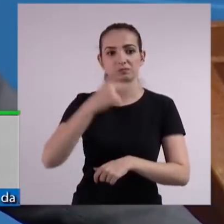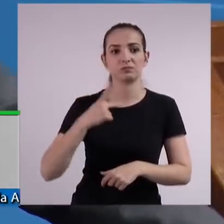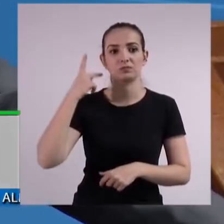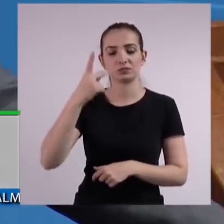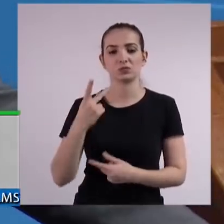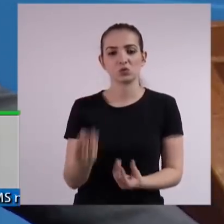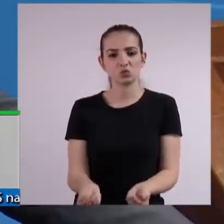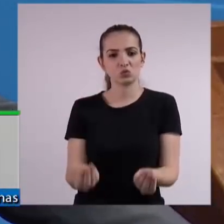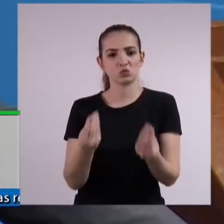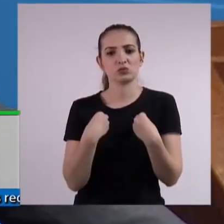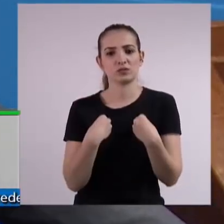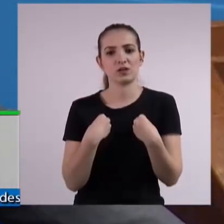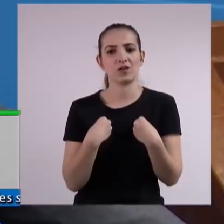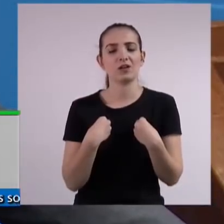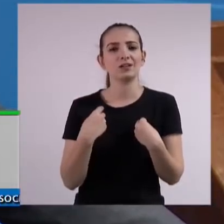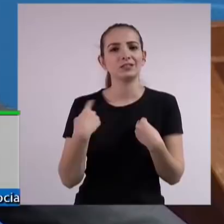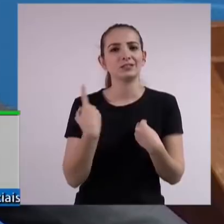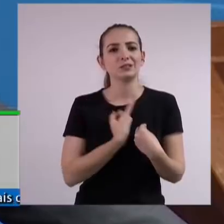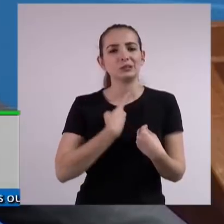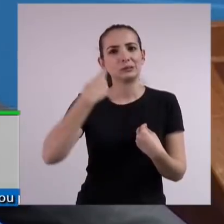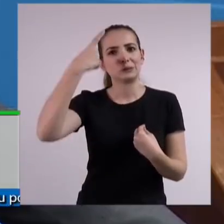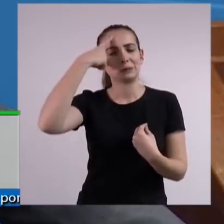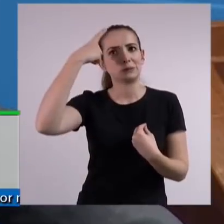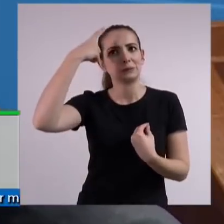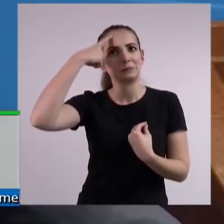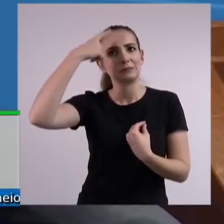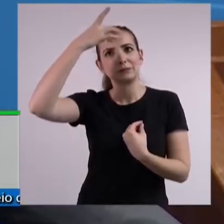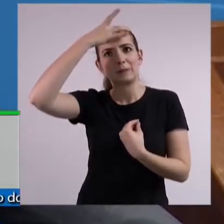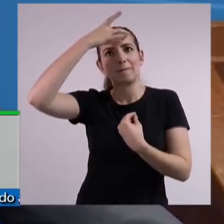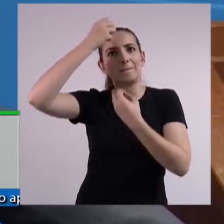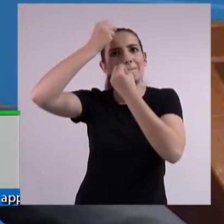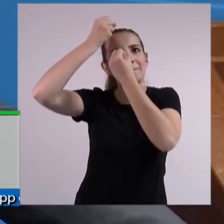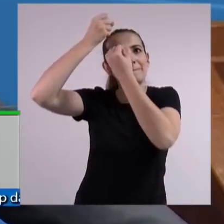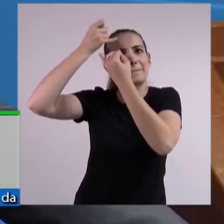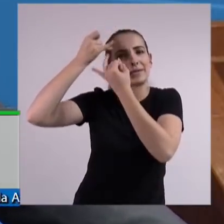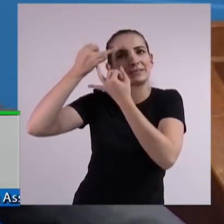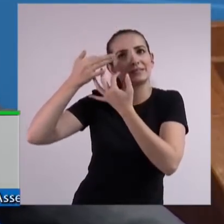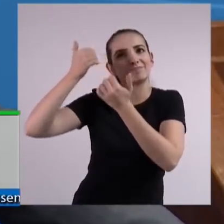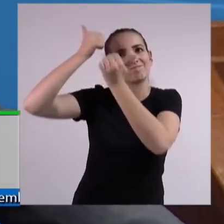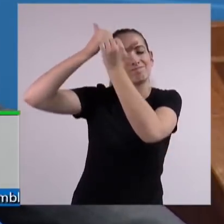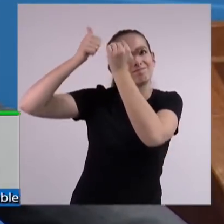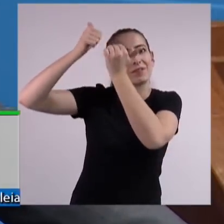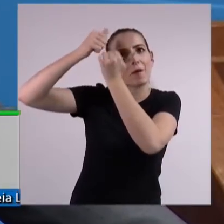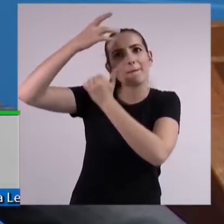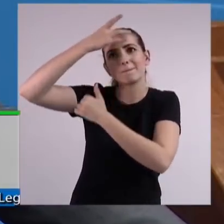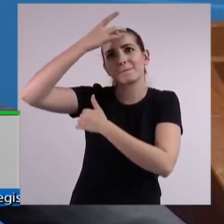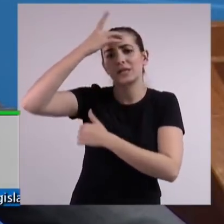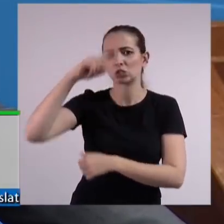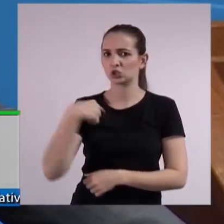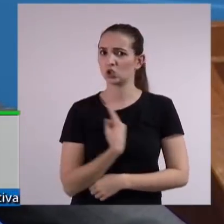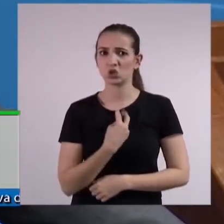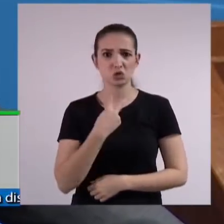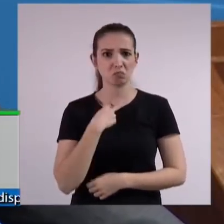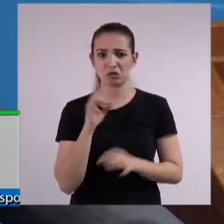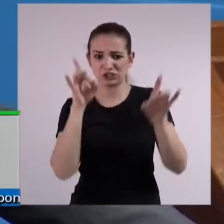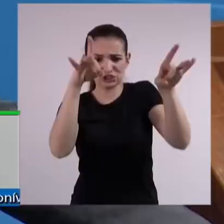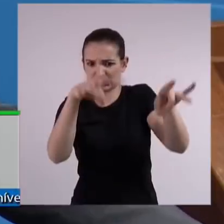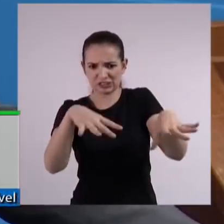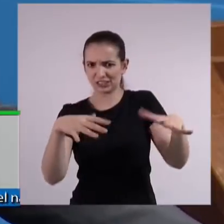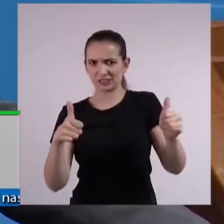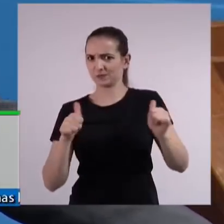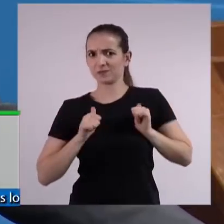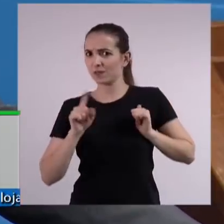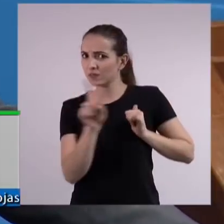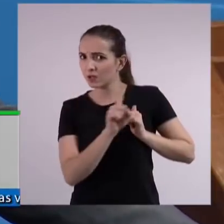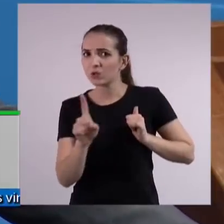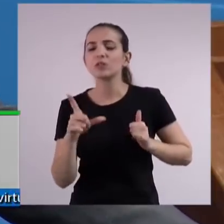nos traz a reflexão de que nós não podemos desistir, de que ainda há